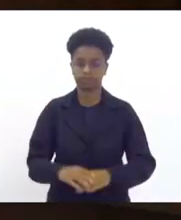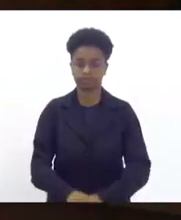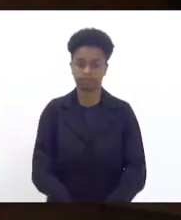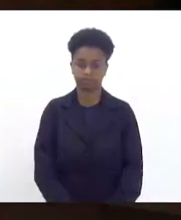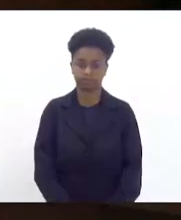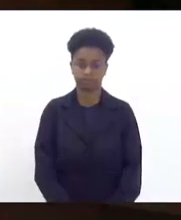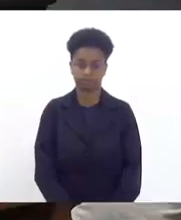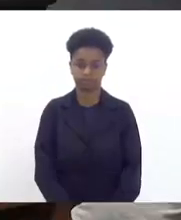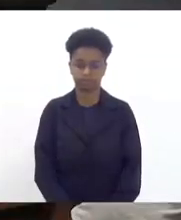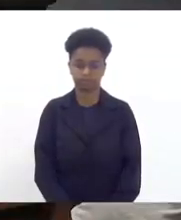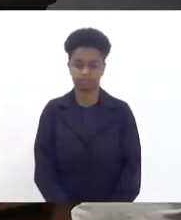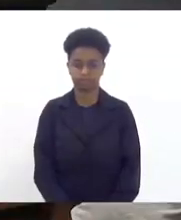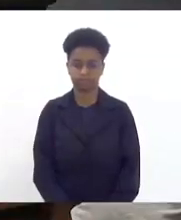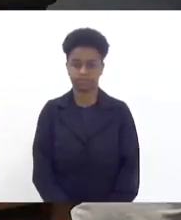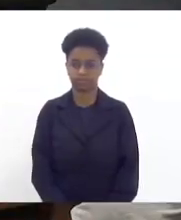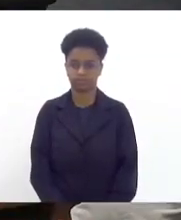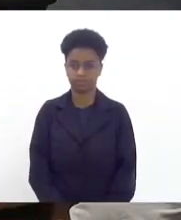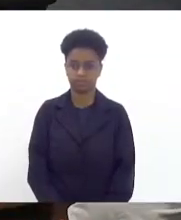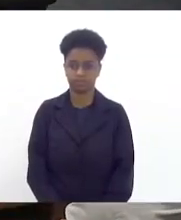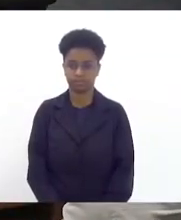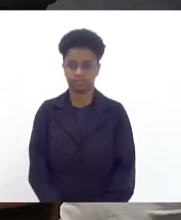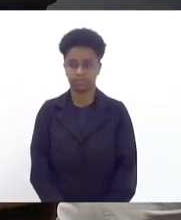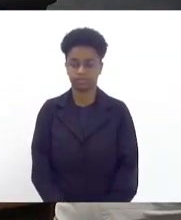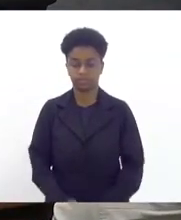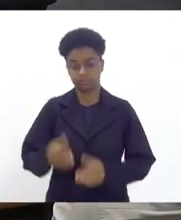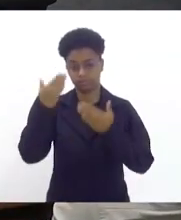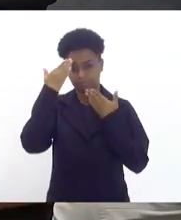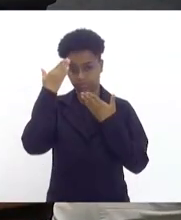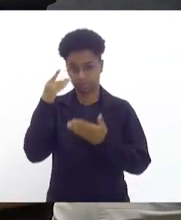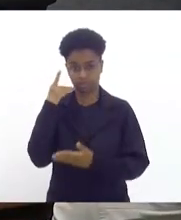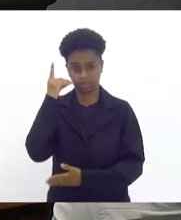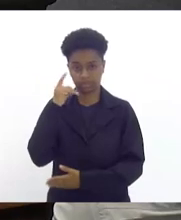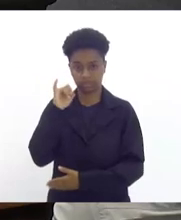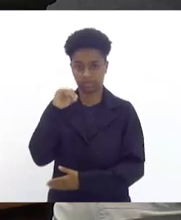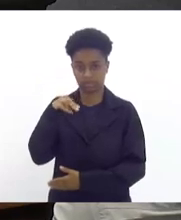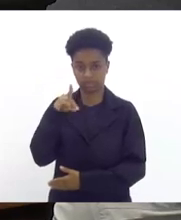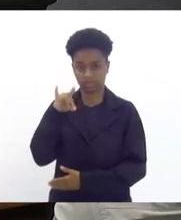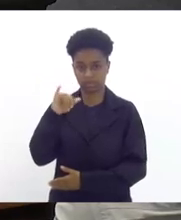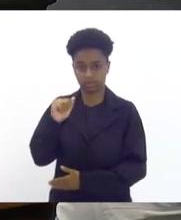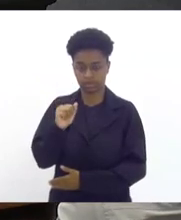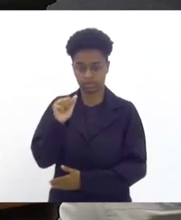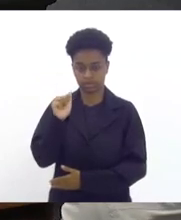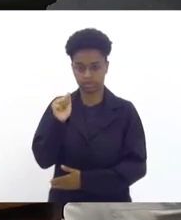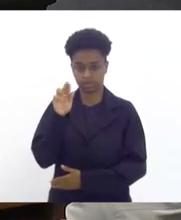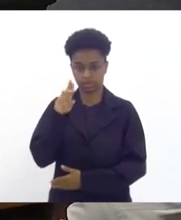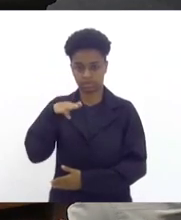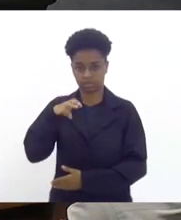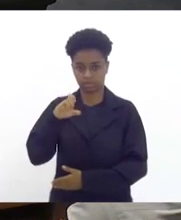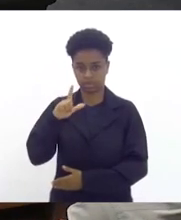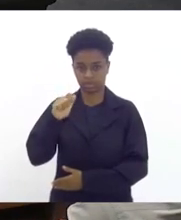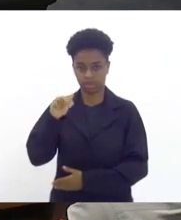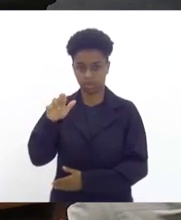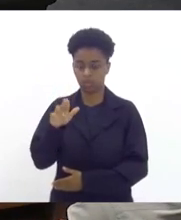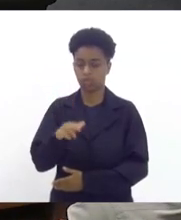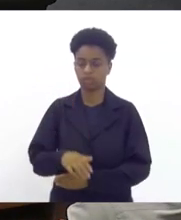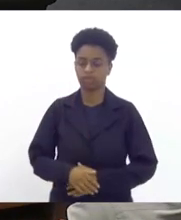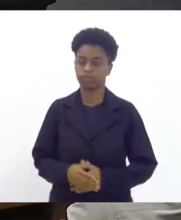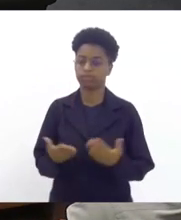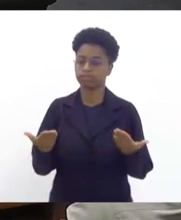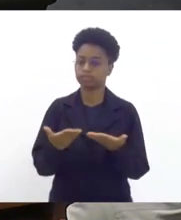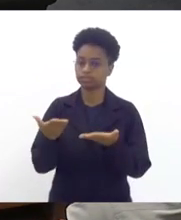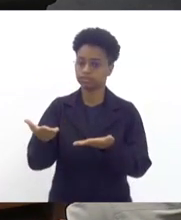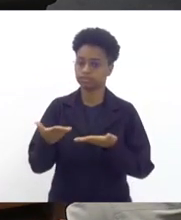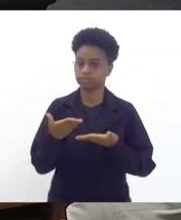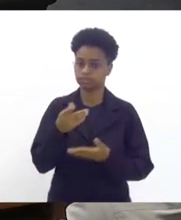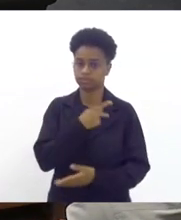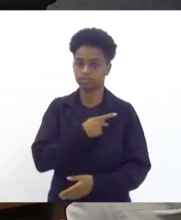Muito obrigado Muito obrigado Deputado da Índia armelau pelas vossas de reflexões passa a palavra então